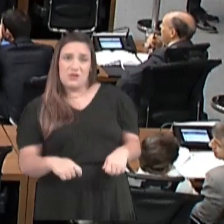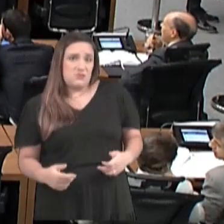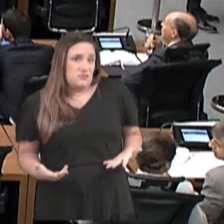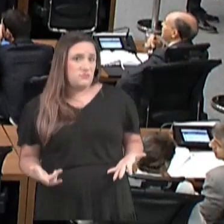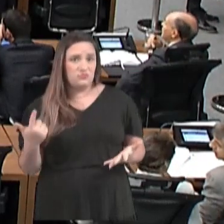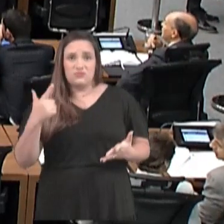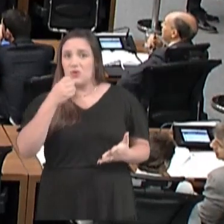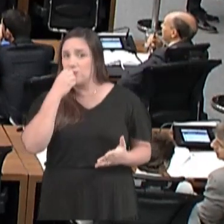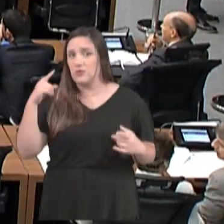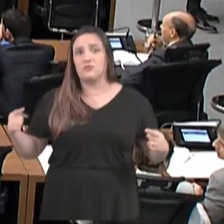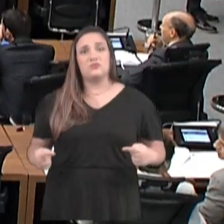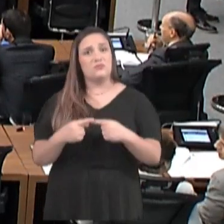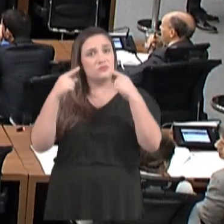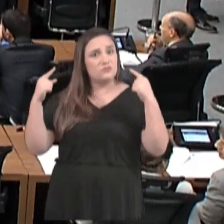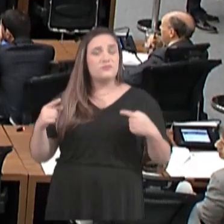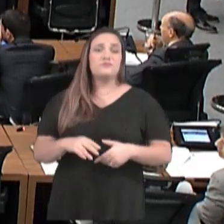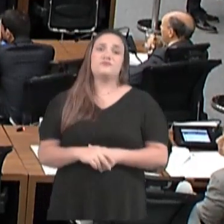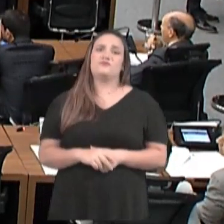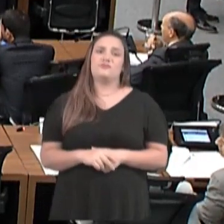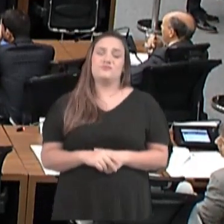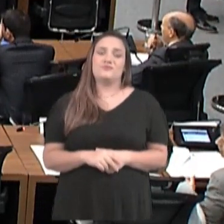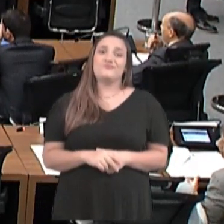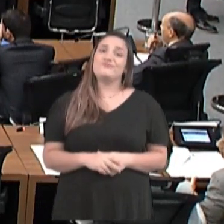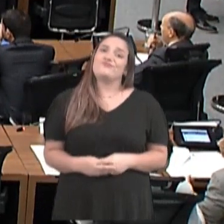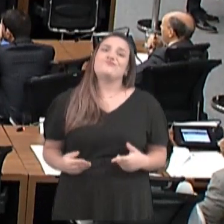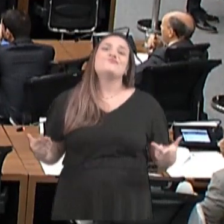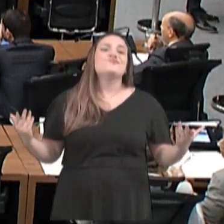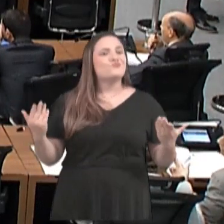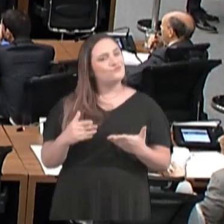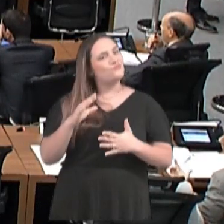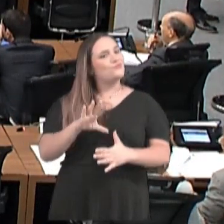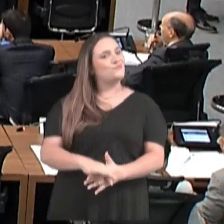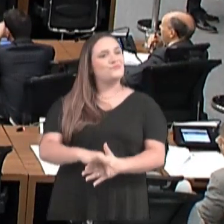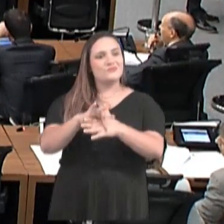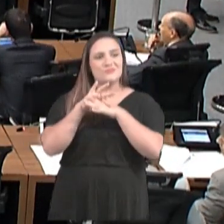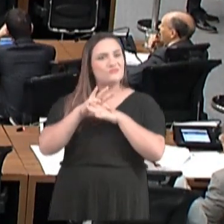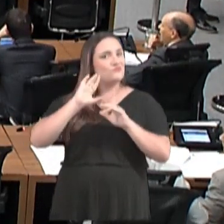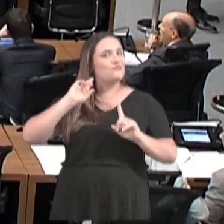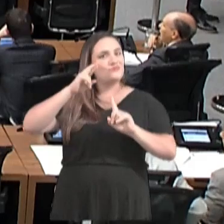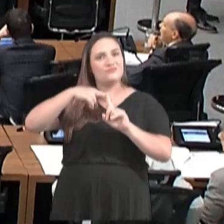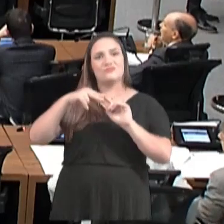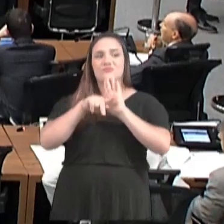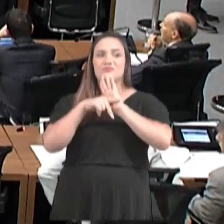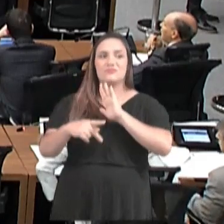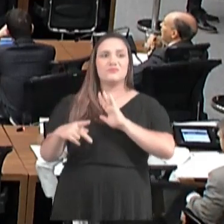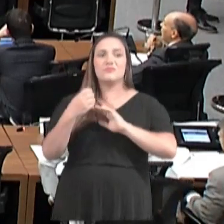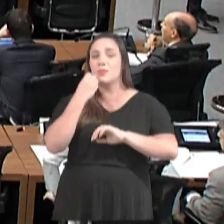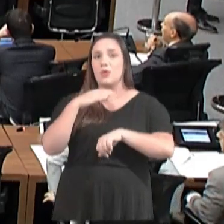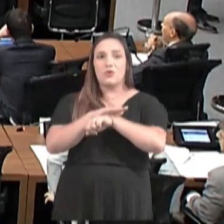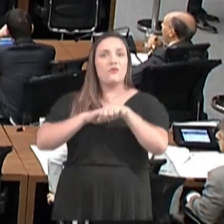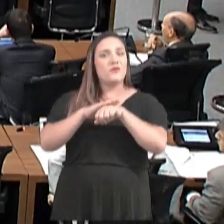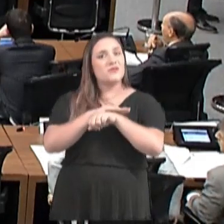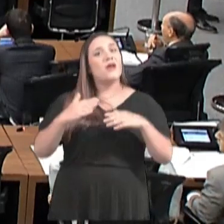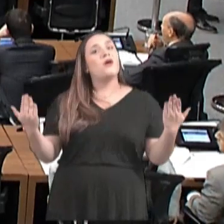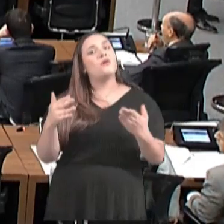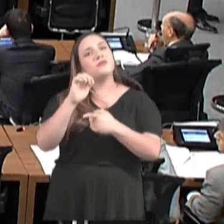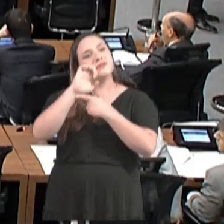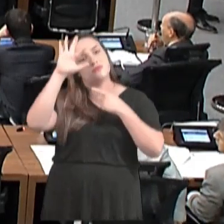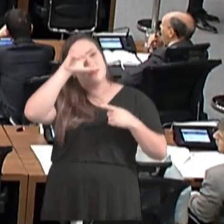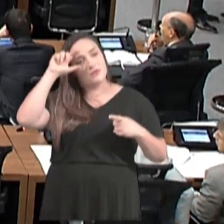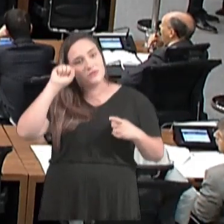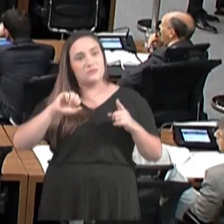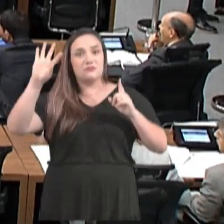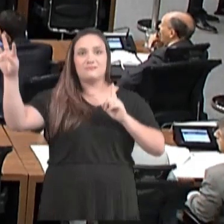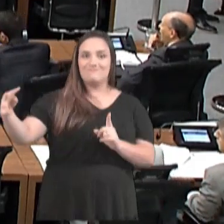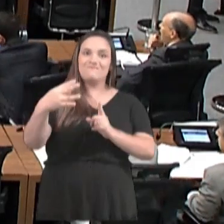nem aperfeiçoamento técnico, se torna o líder inconteste da maior negociação e coloca o Mato Grosso do Sul num